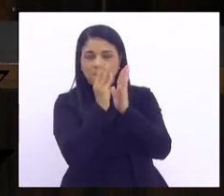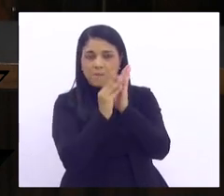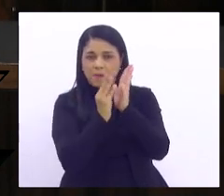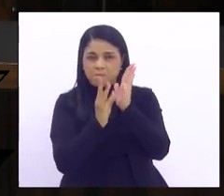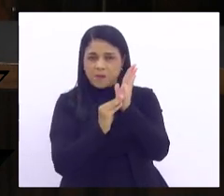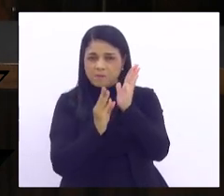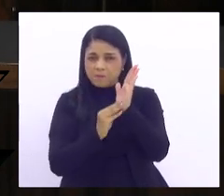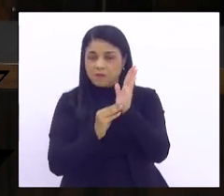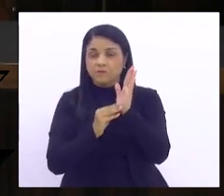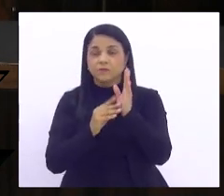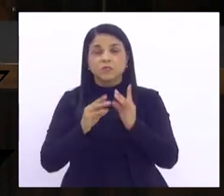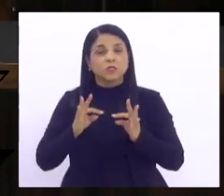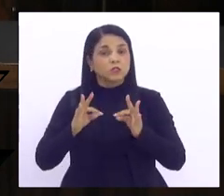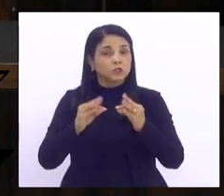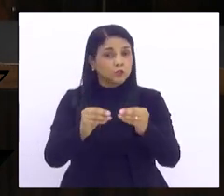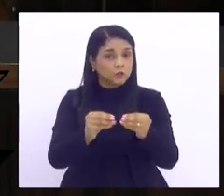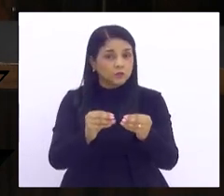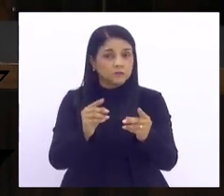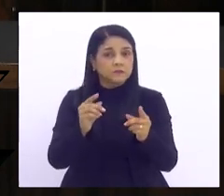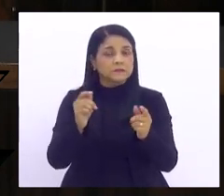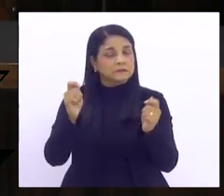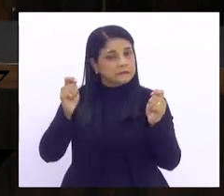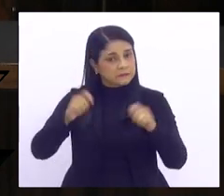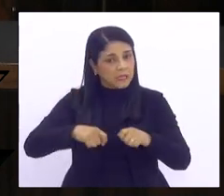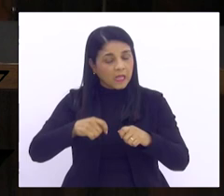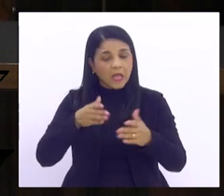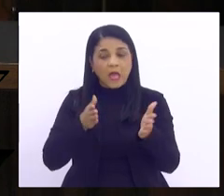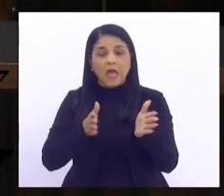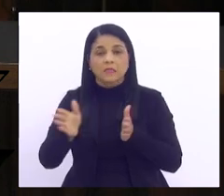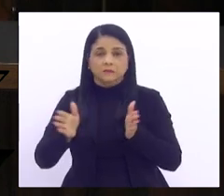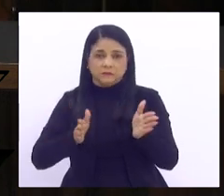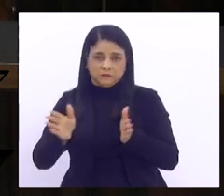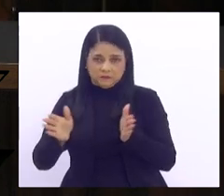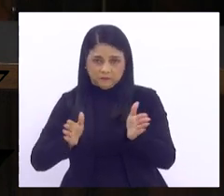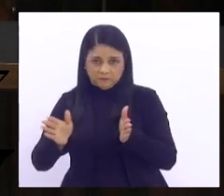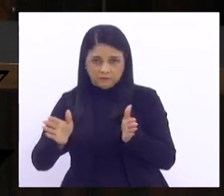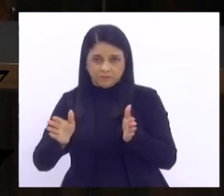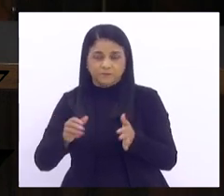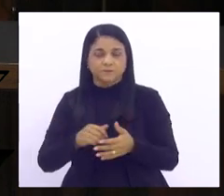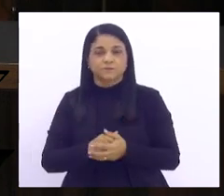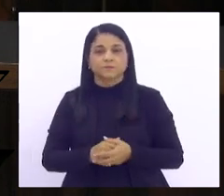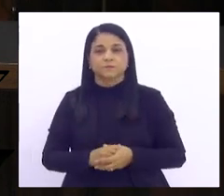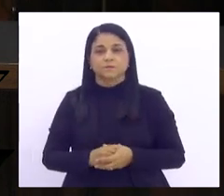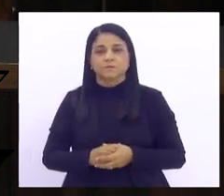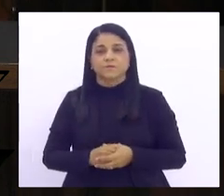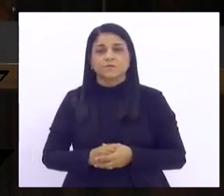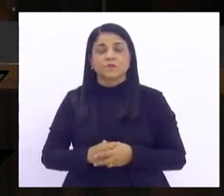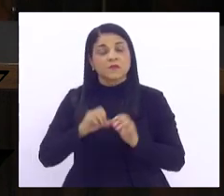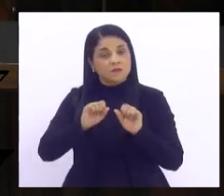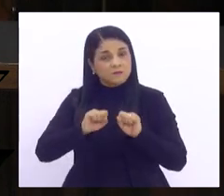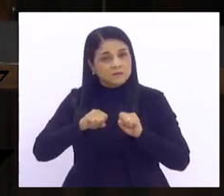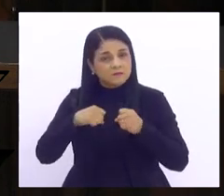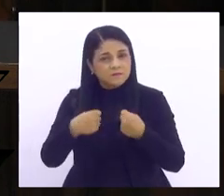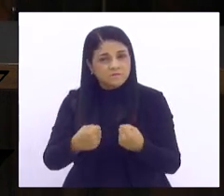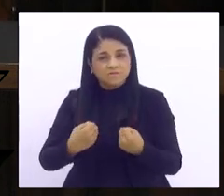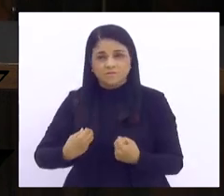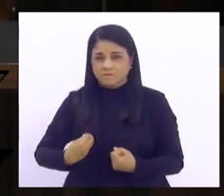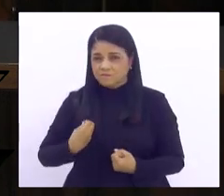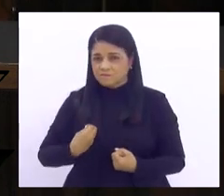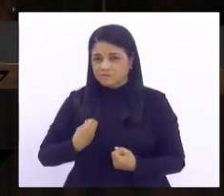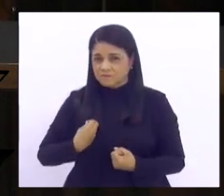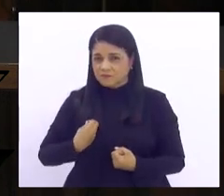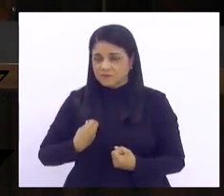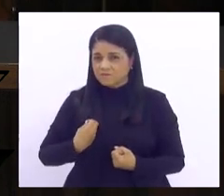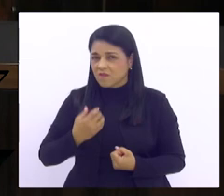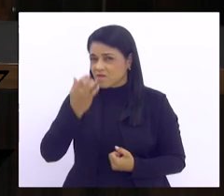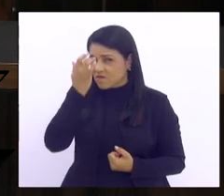senhores possam ter pleno acesso. A defesa da vida não é